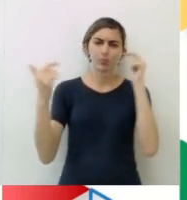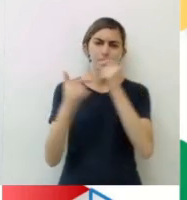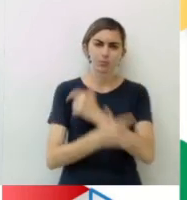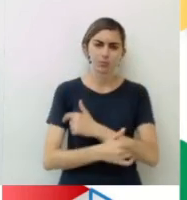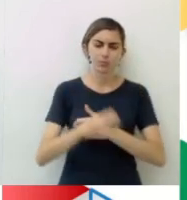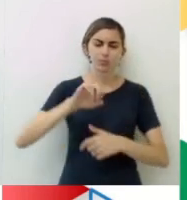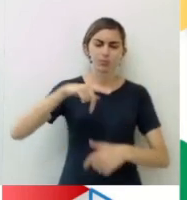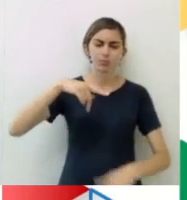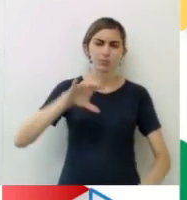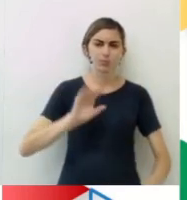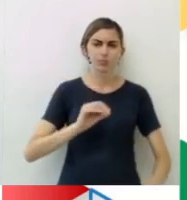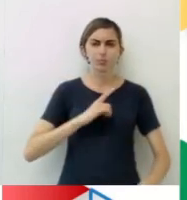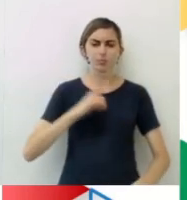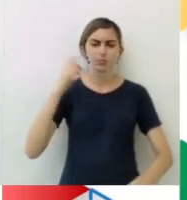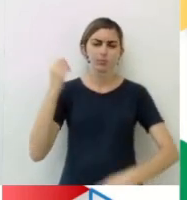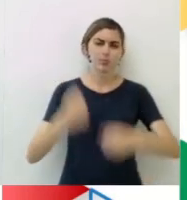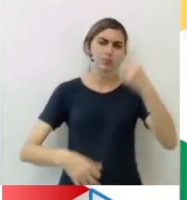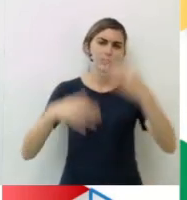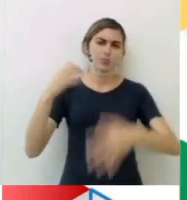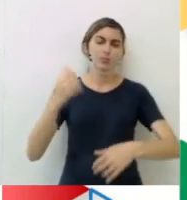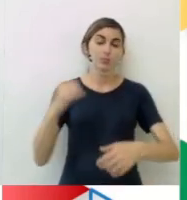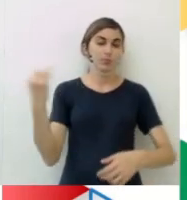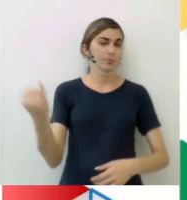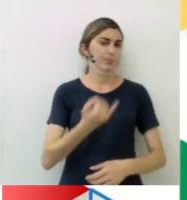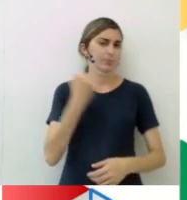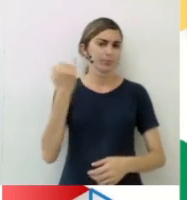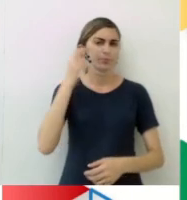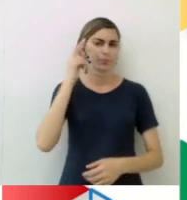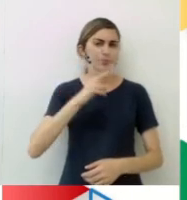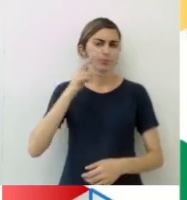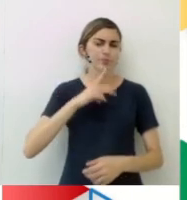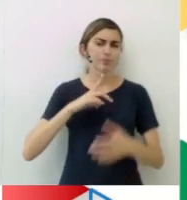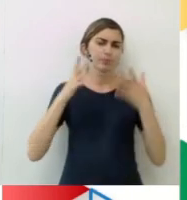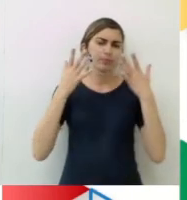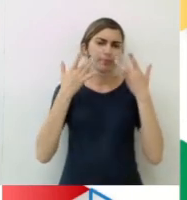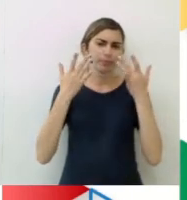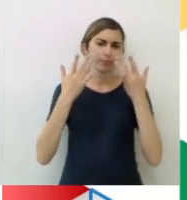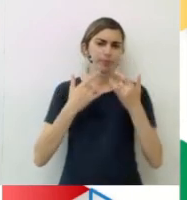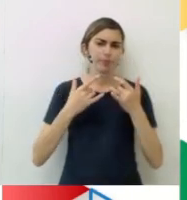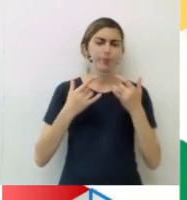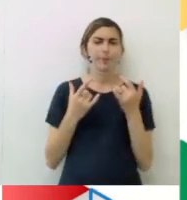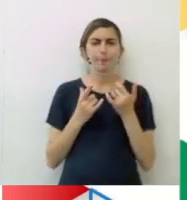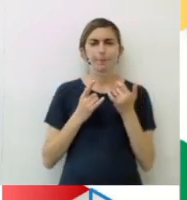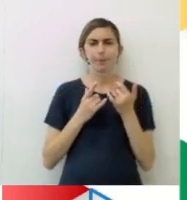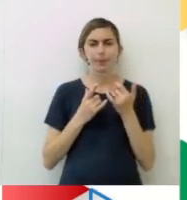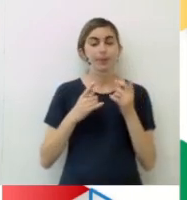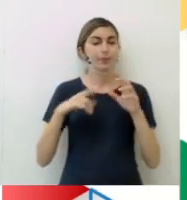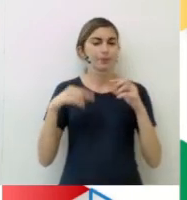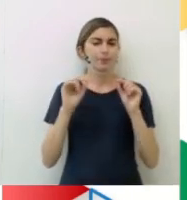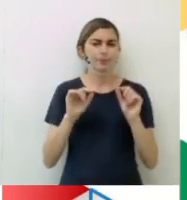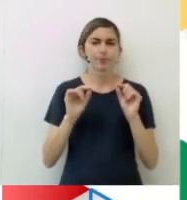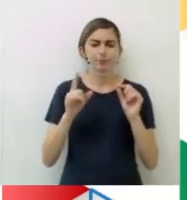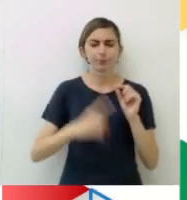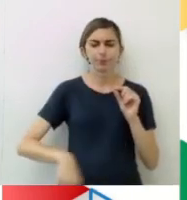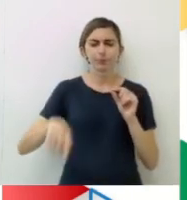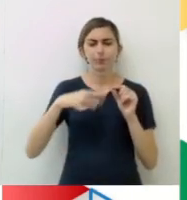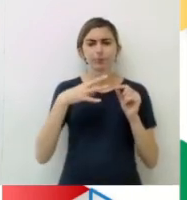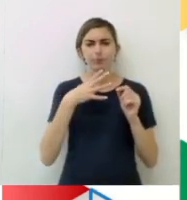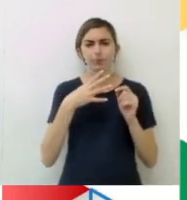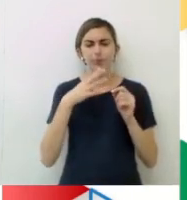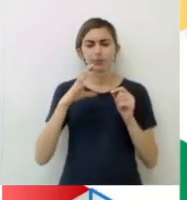o épico e o narrativo. É importante lembrar que o dramático é o teatro em que nós conhecemos